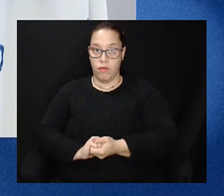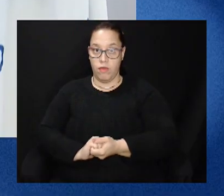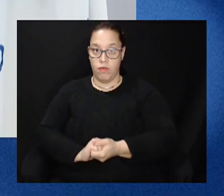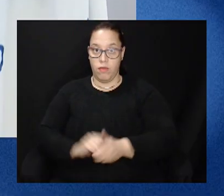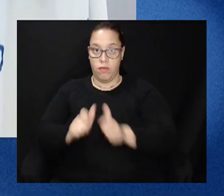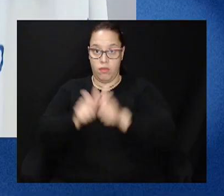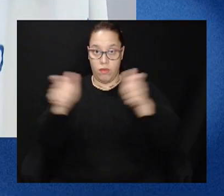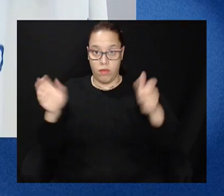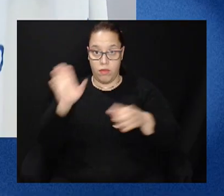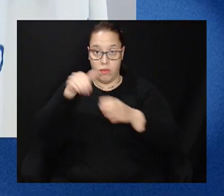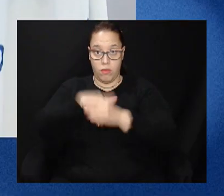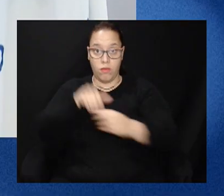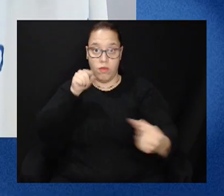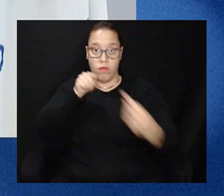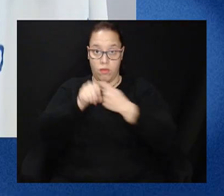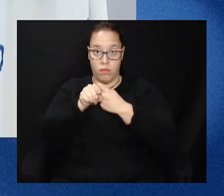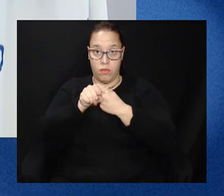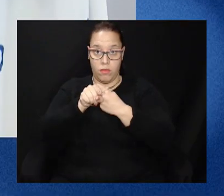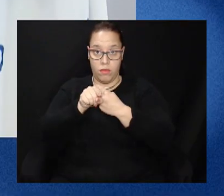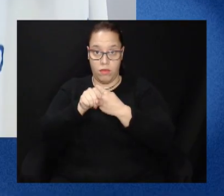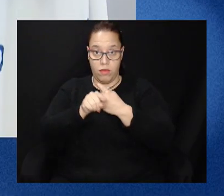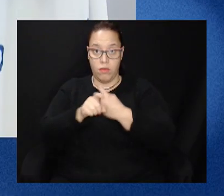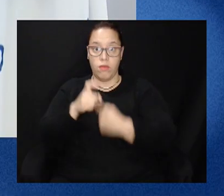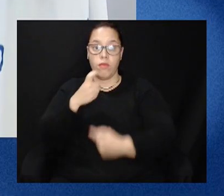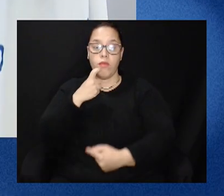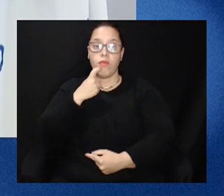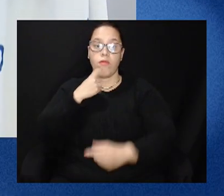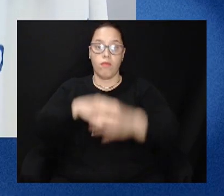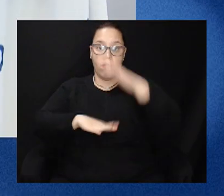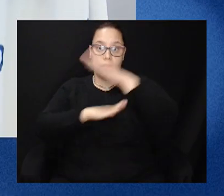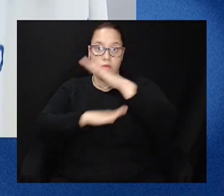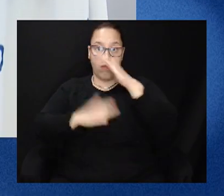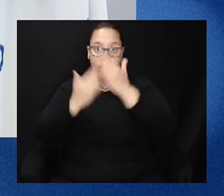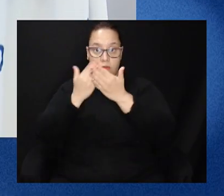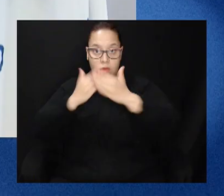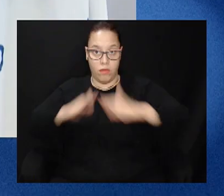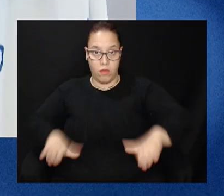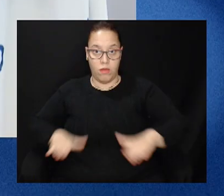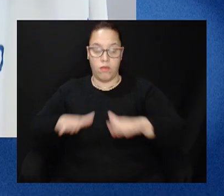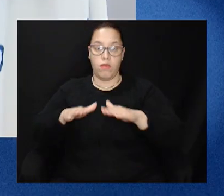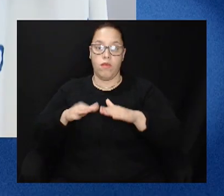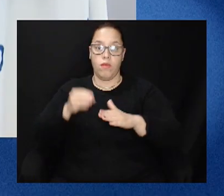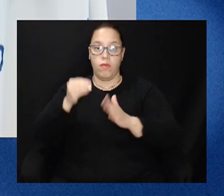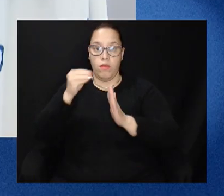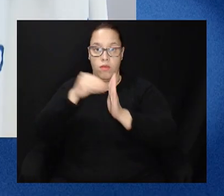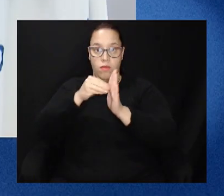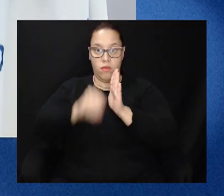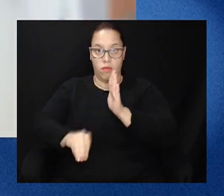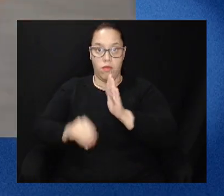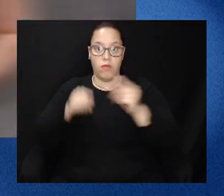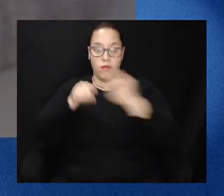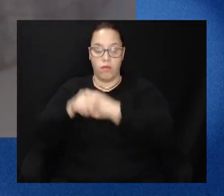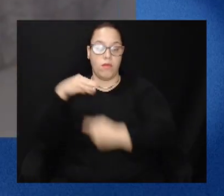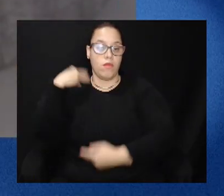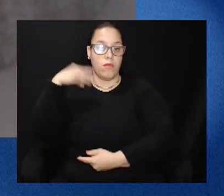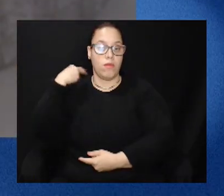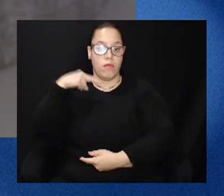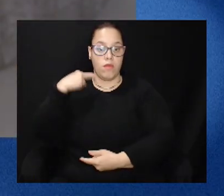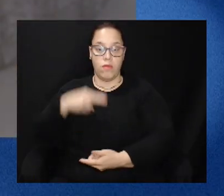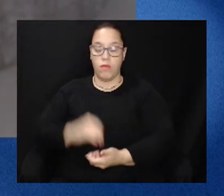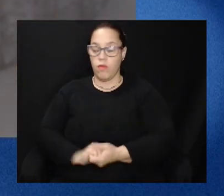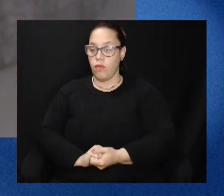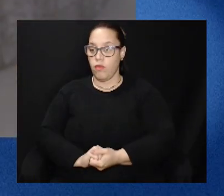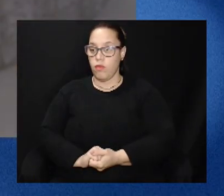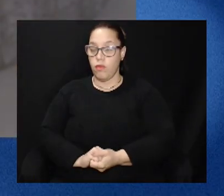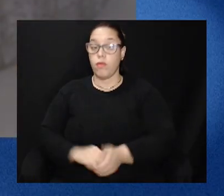votos contrários, Câmara rejeita a abertura de comissão processante contra a vereadora Mariana Conte. Projeto